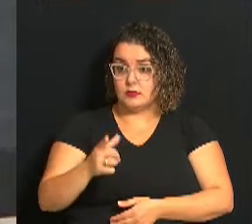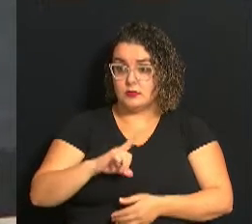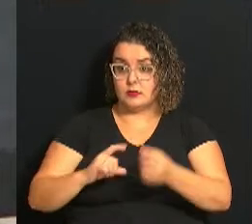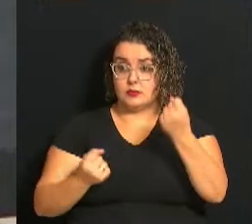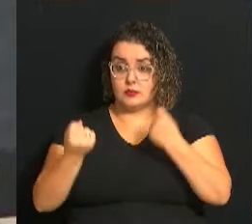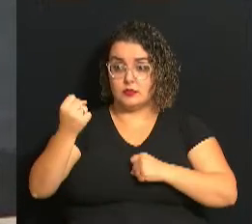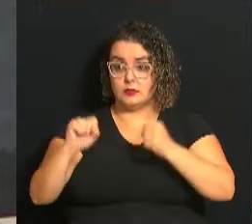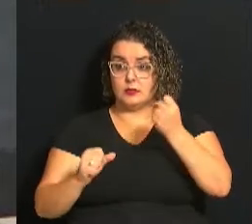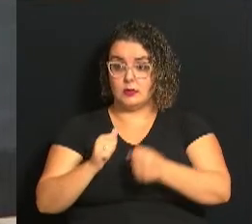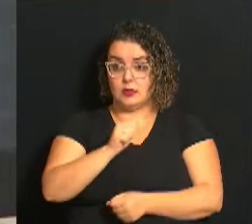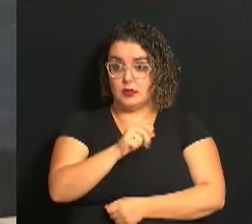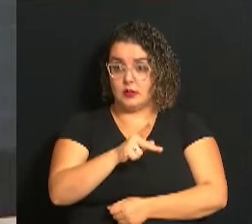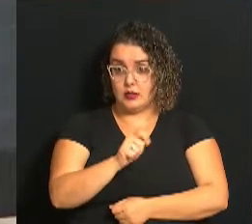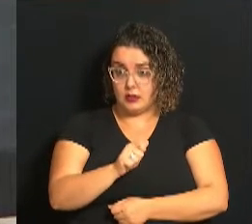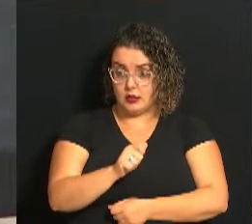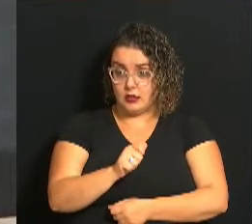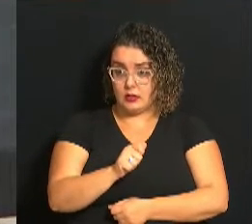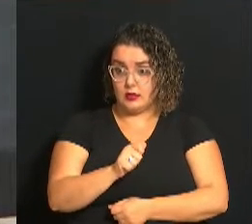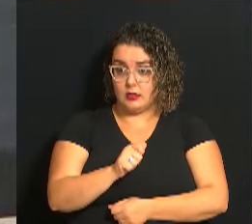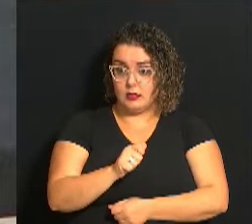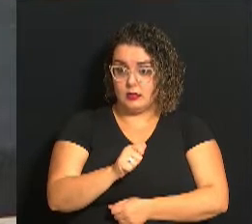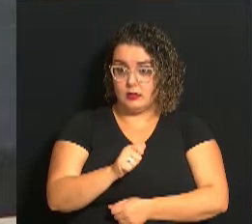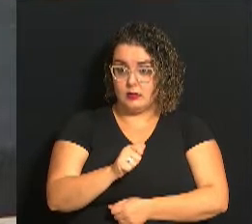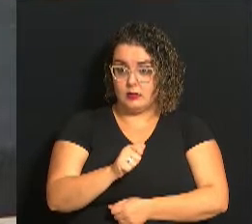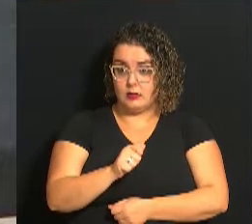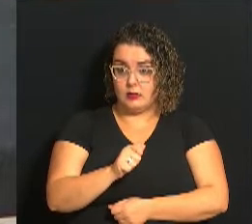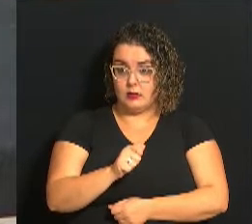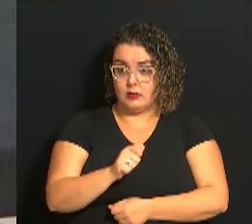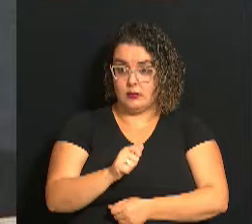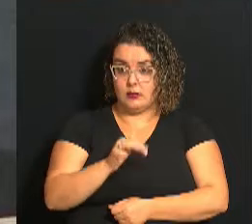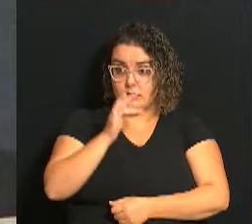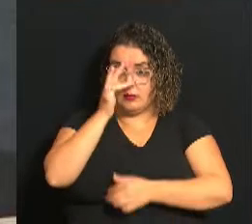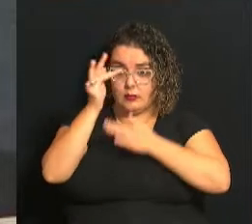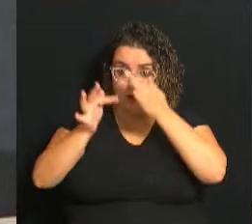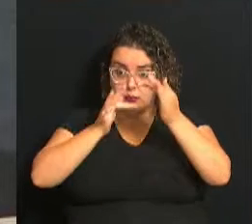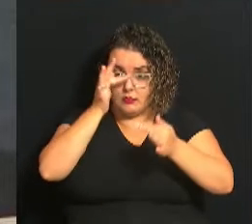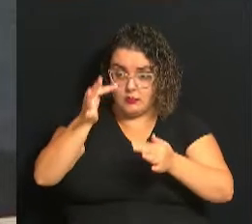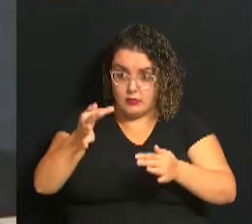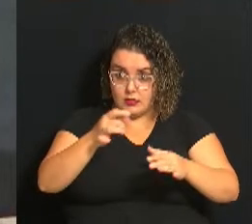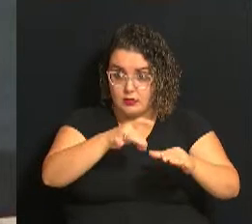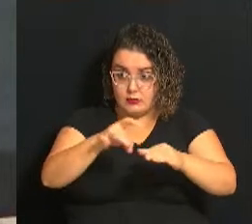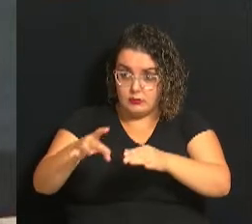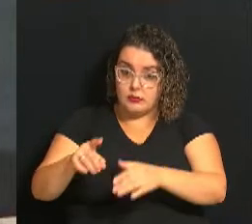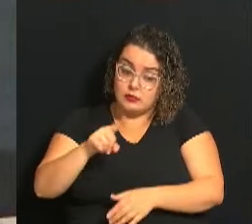APA, nós temos plantação de flores, que não deixa de ser uma fábrica.